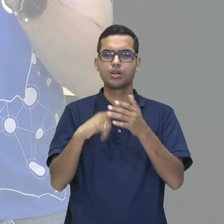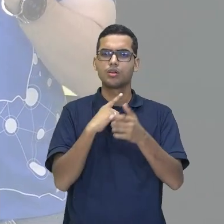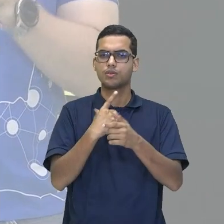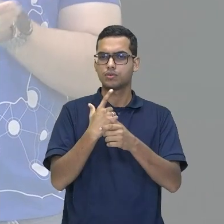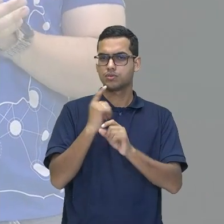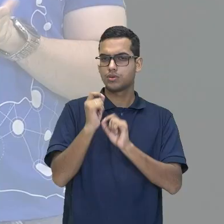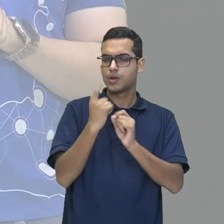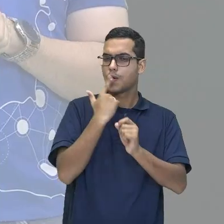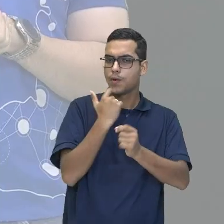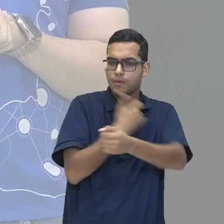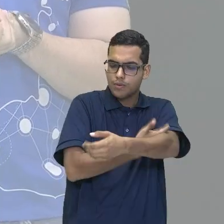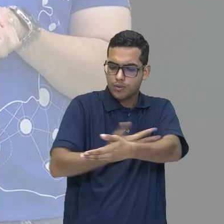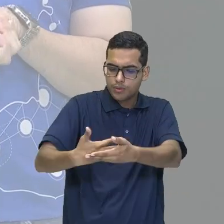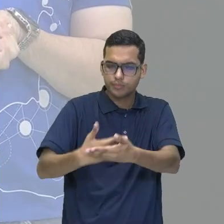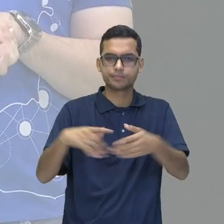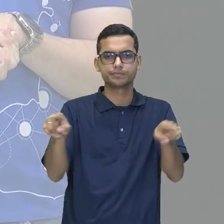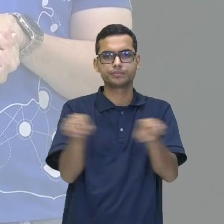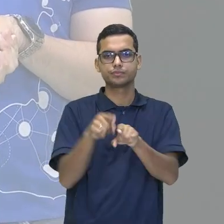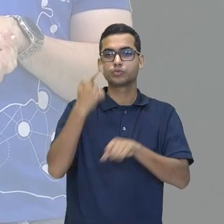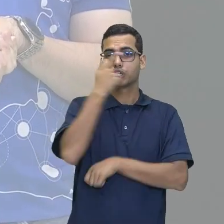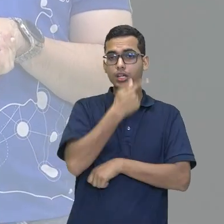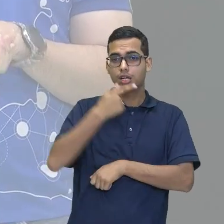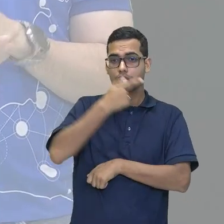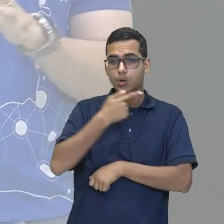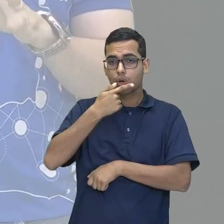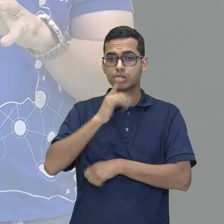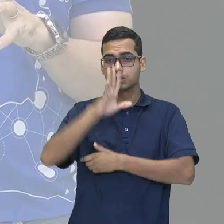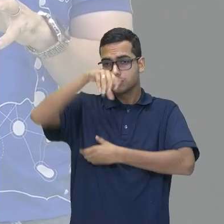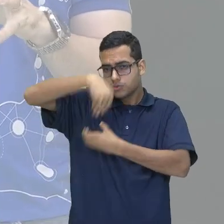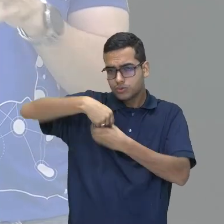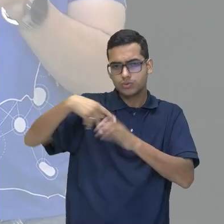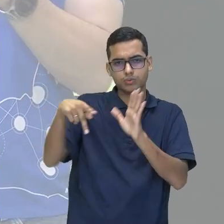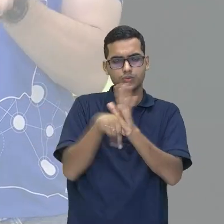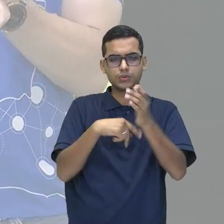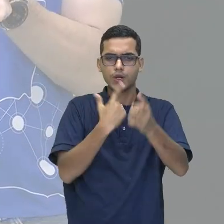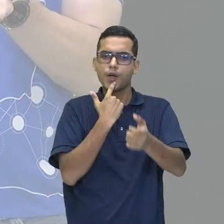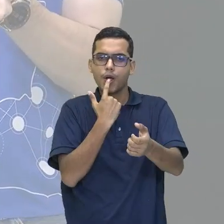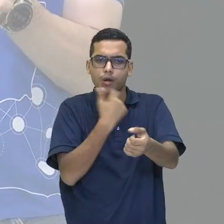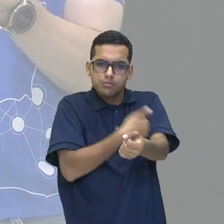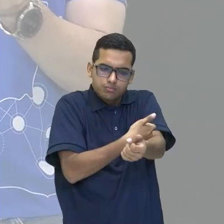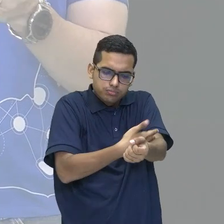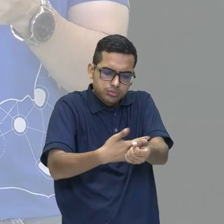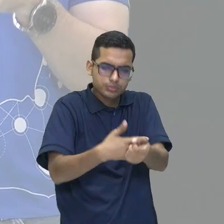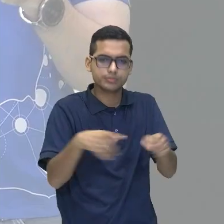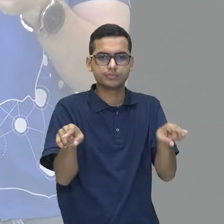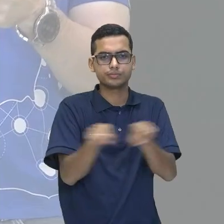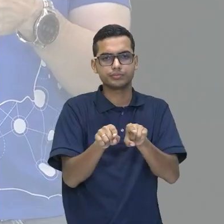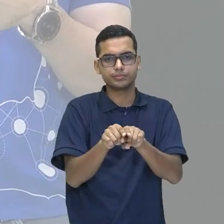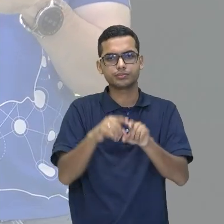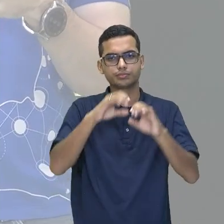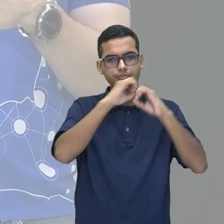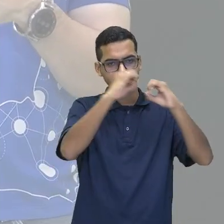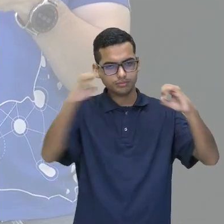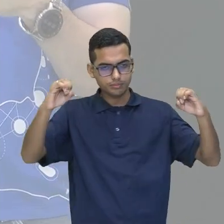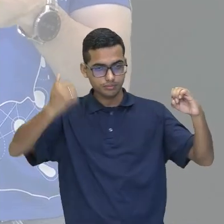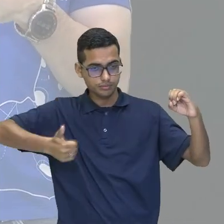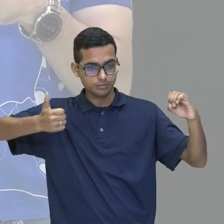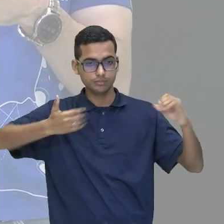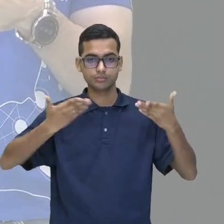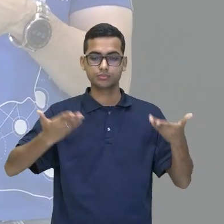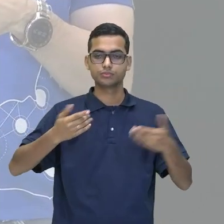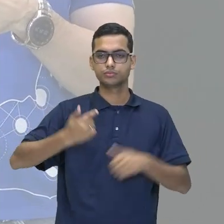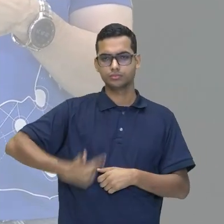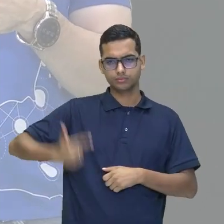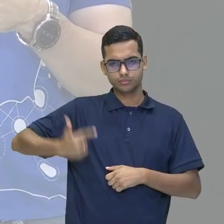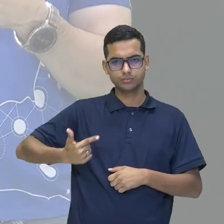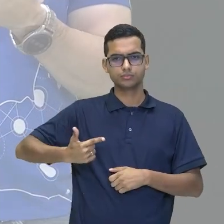primária específica que permite a sua função. Já a secundária, que é quando a gente tem a hélice,